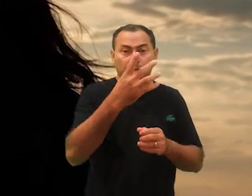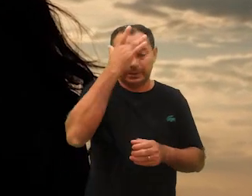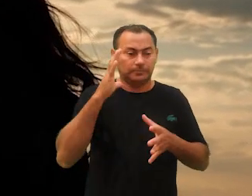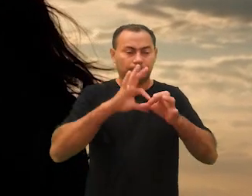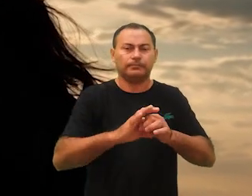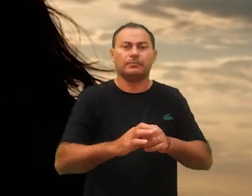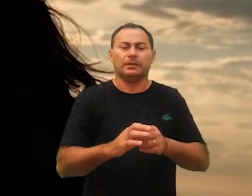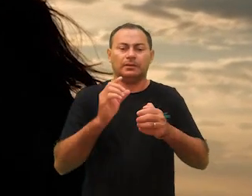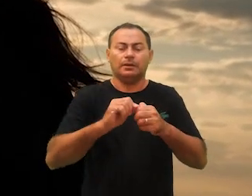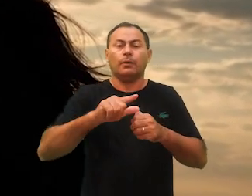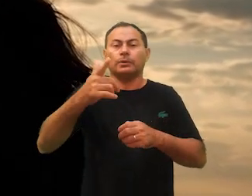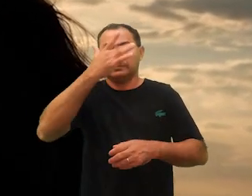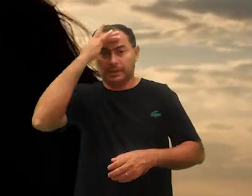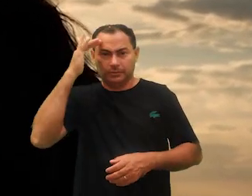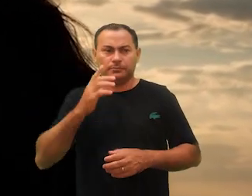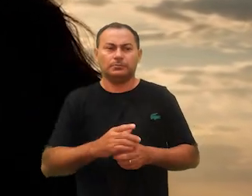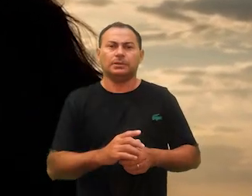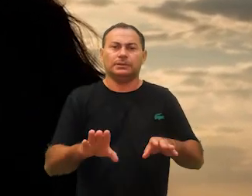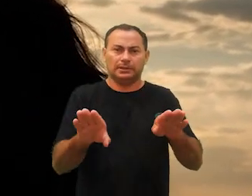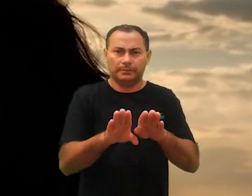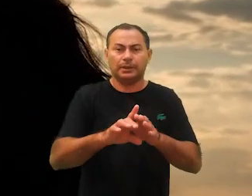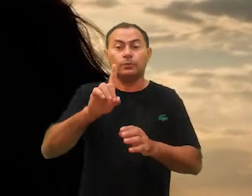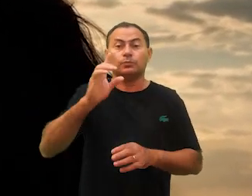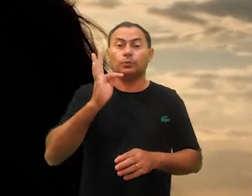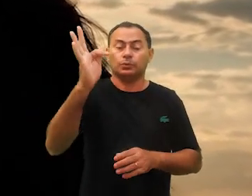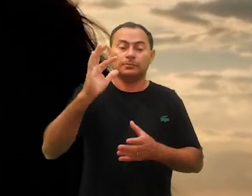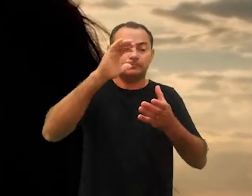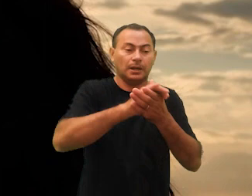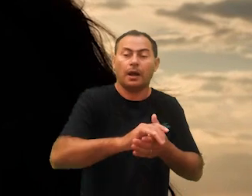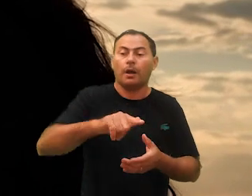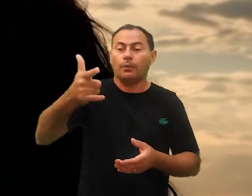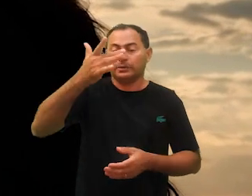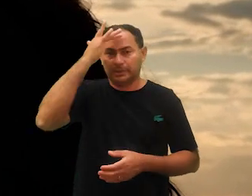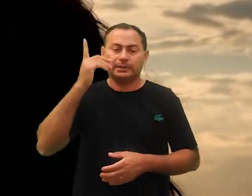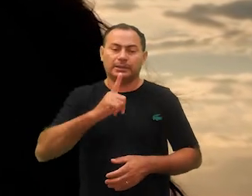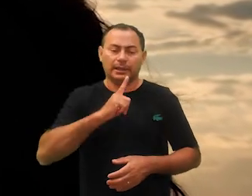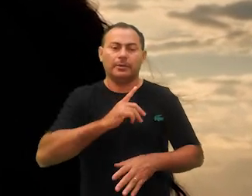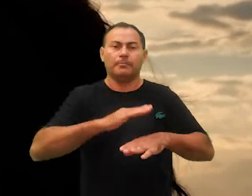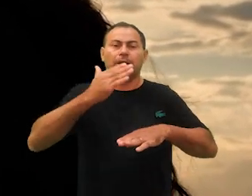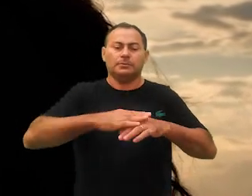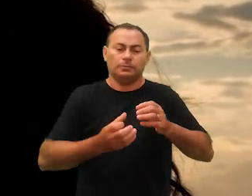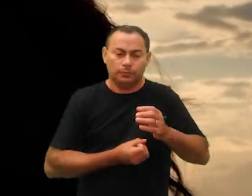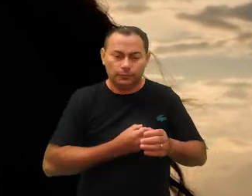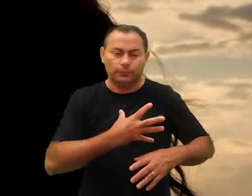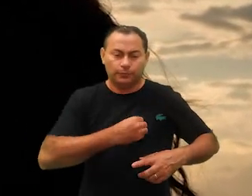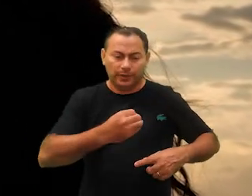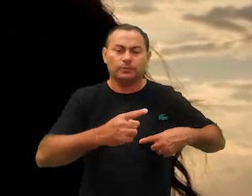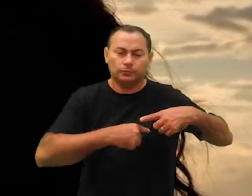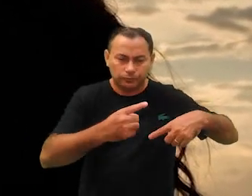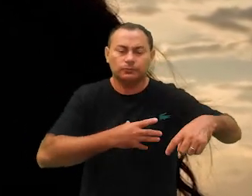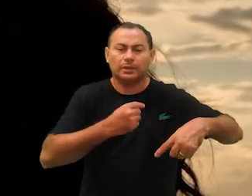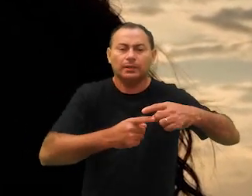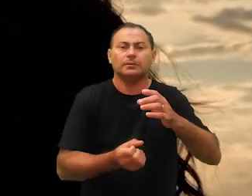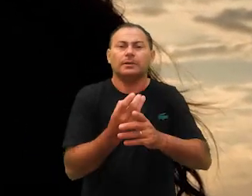resultado desta união era produzir outras pessoas que um dia também se uniriam a outra pessoa e produziriam mais pessoas que